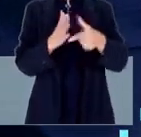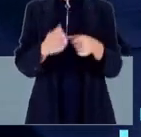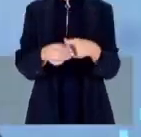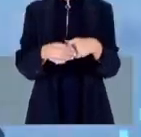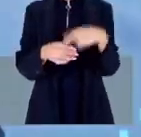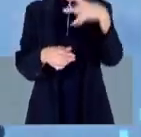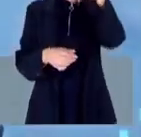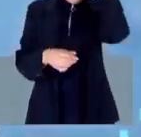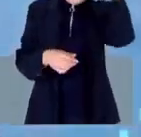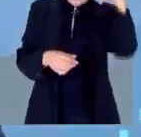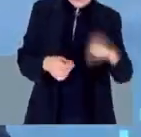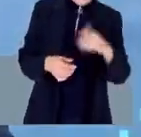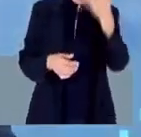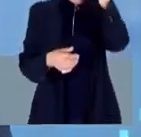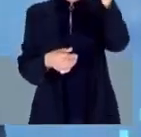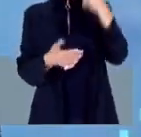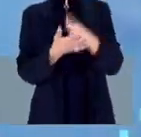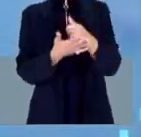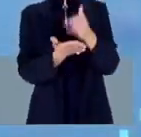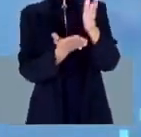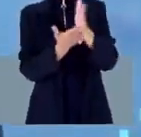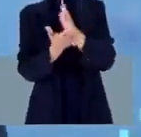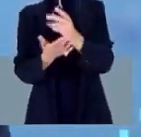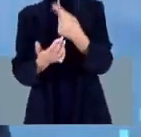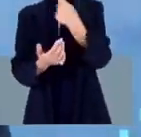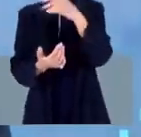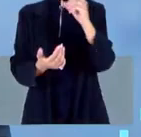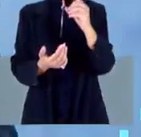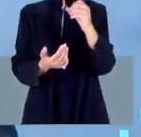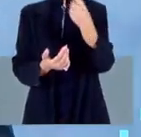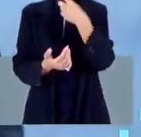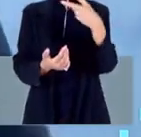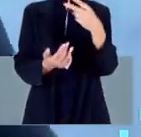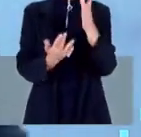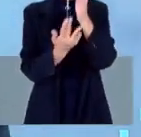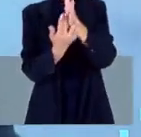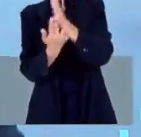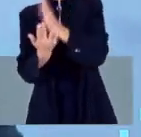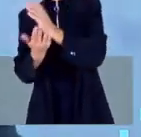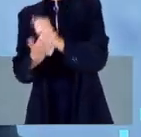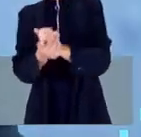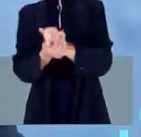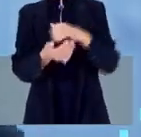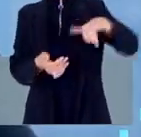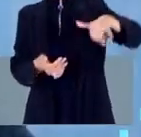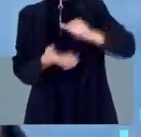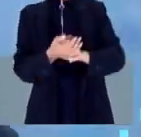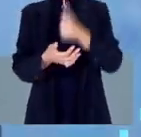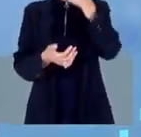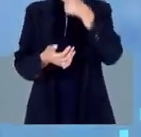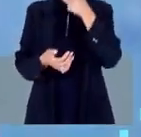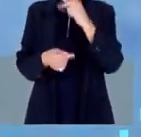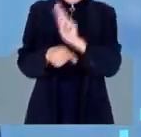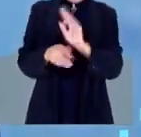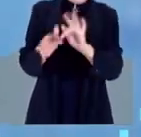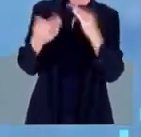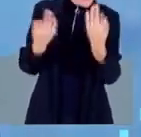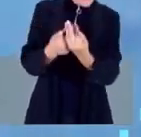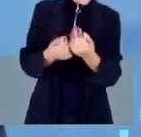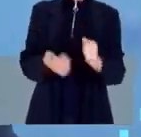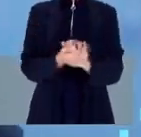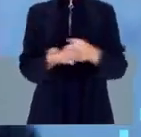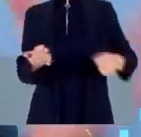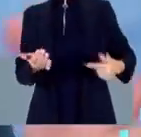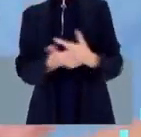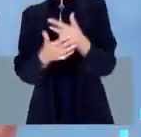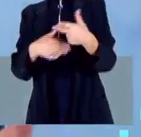muito suor o trabalhador vai parcela em 10 12 vezes o celular a dona de casa compra né são os bens de